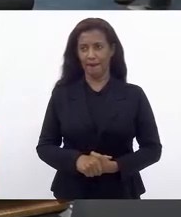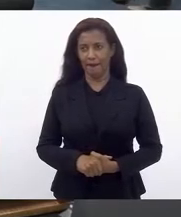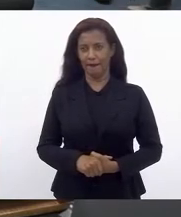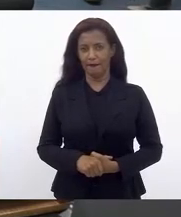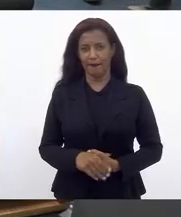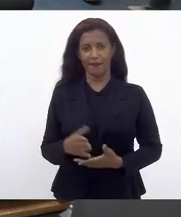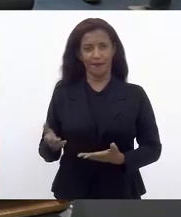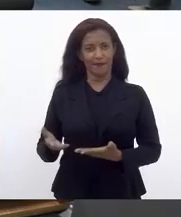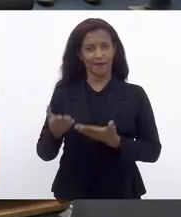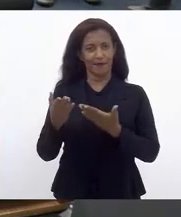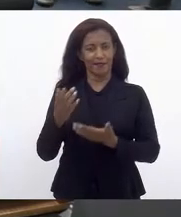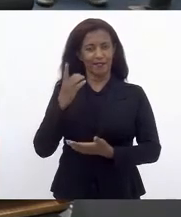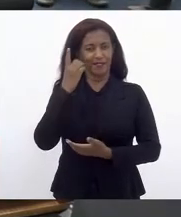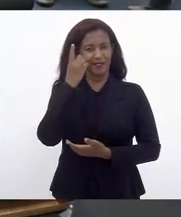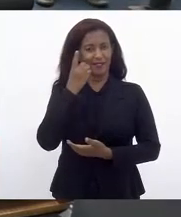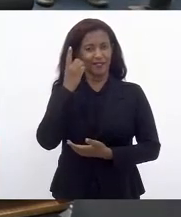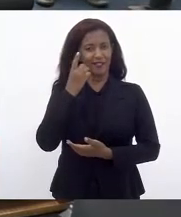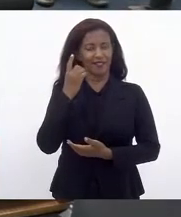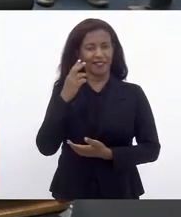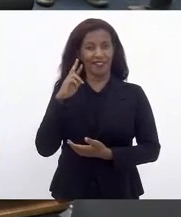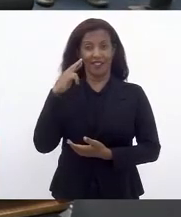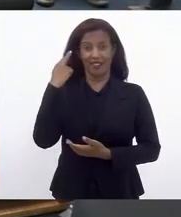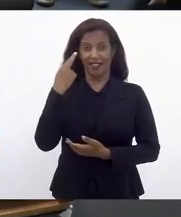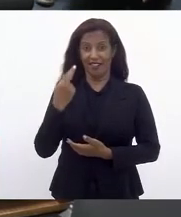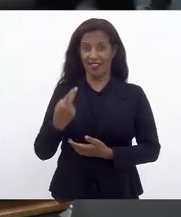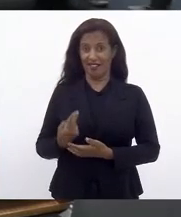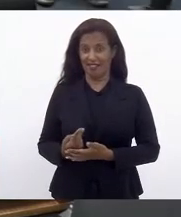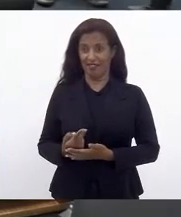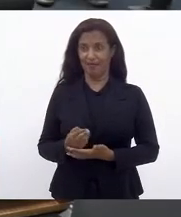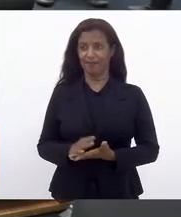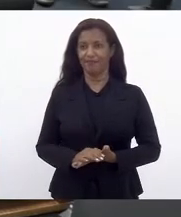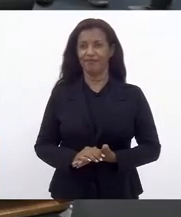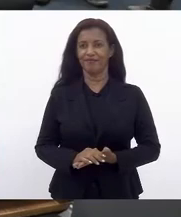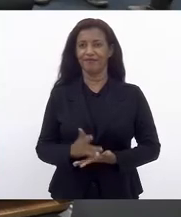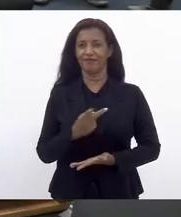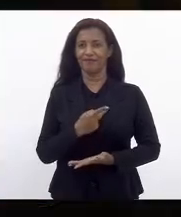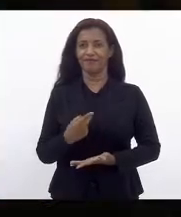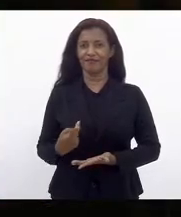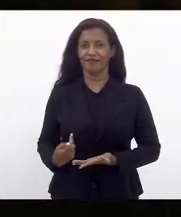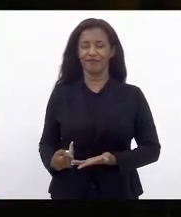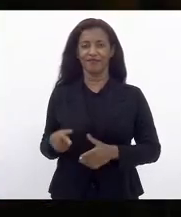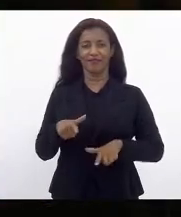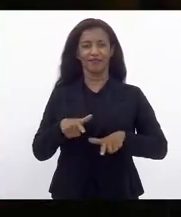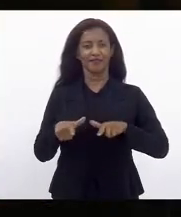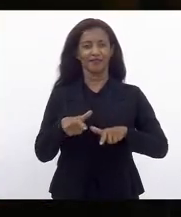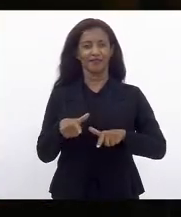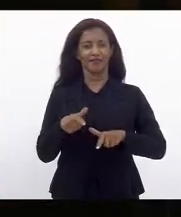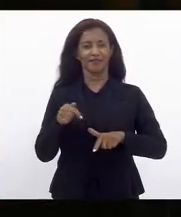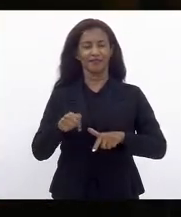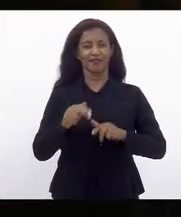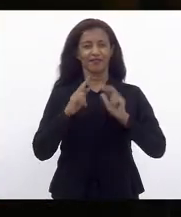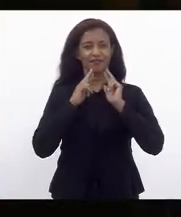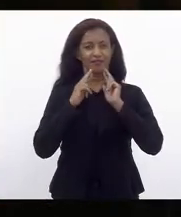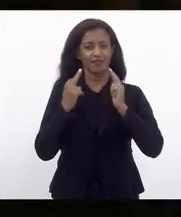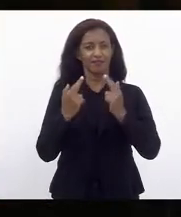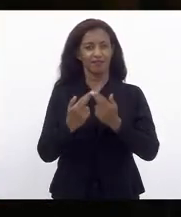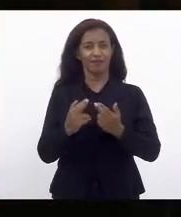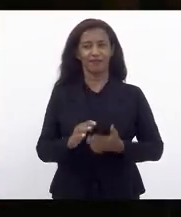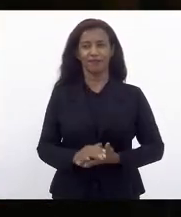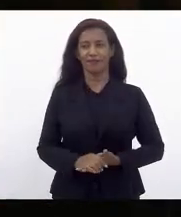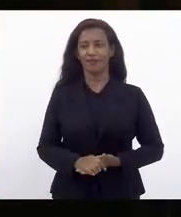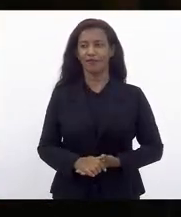Excelentíssima senhora deputada Renata Souza, que preside os trabalhos desta sessão.